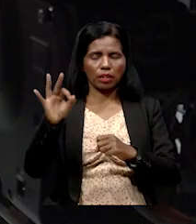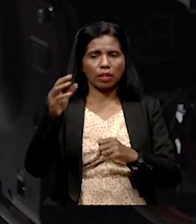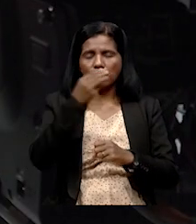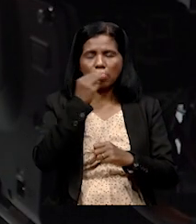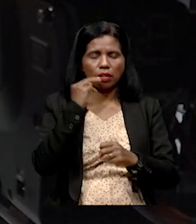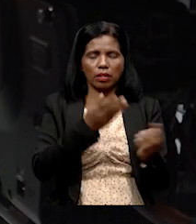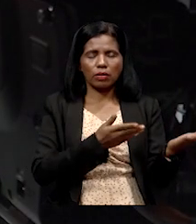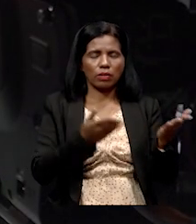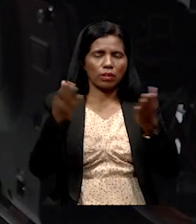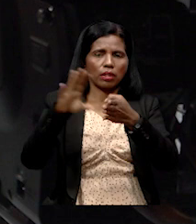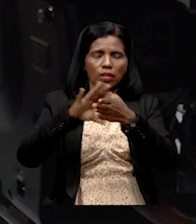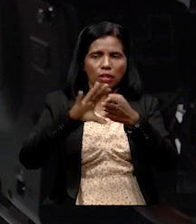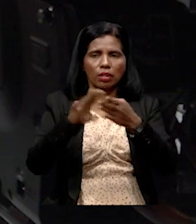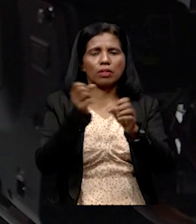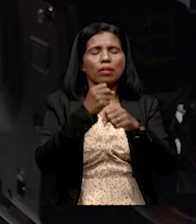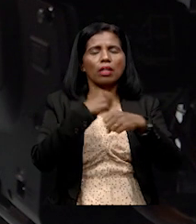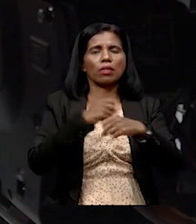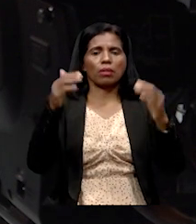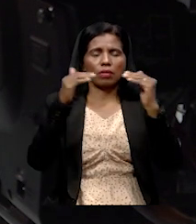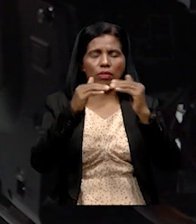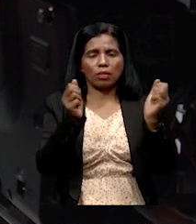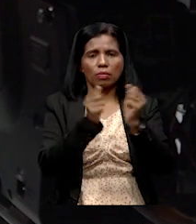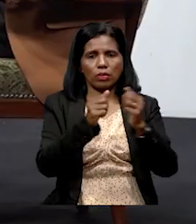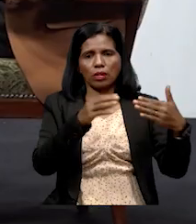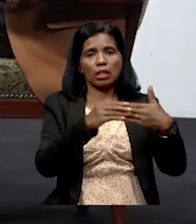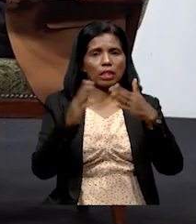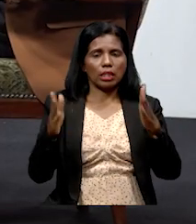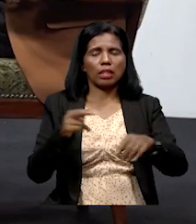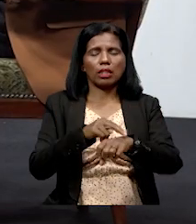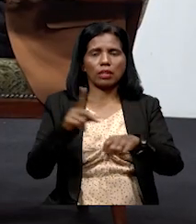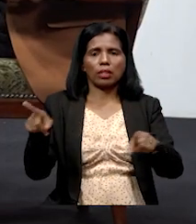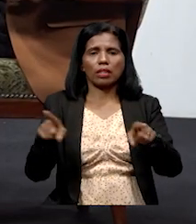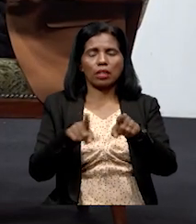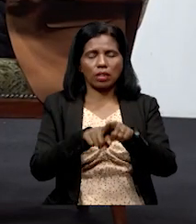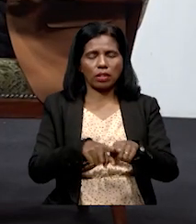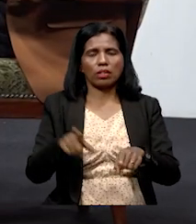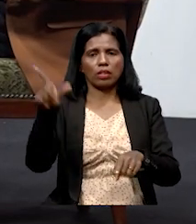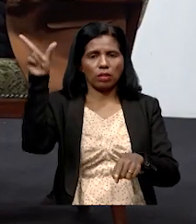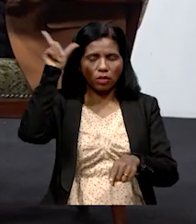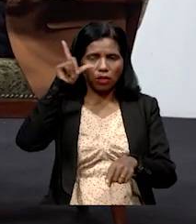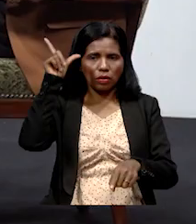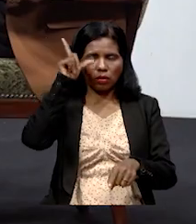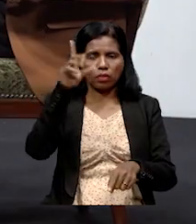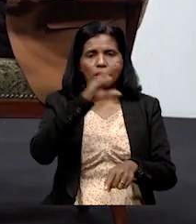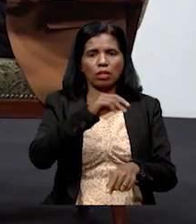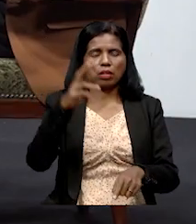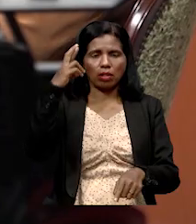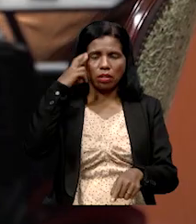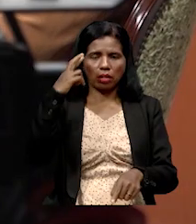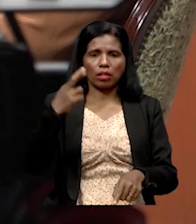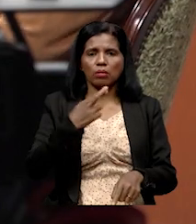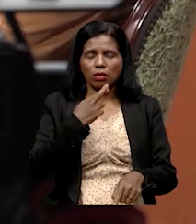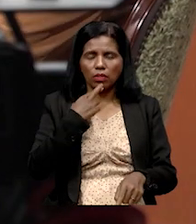ho intenção ato halo diálogo entre líder nacional Sira, Hanesan Francisco Guterres Luolo, José Ramos